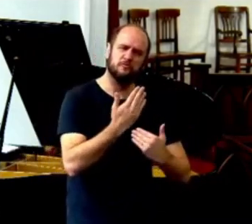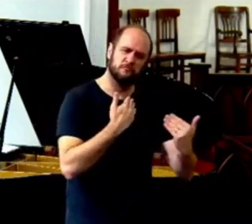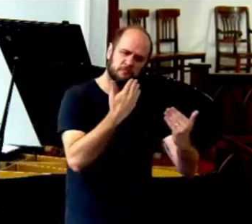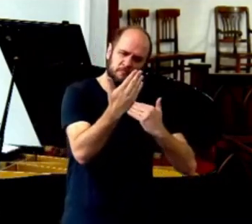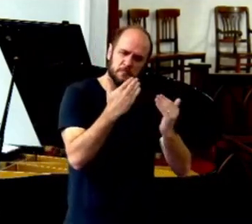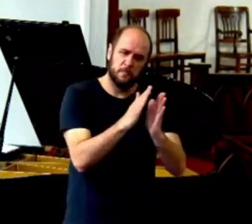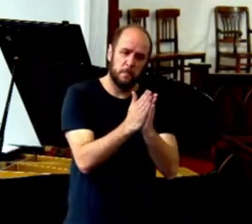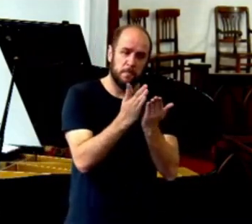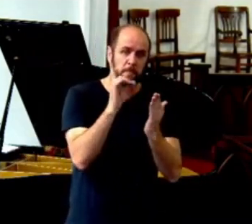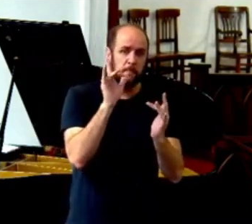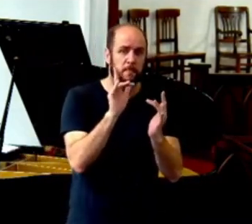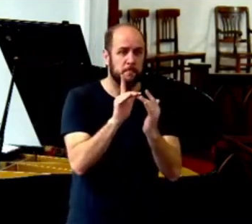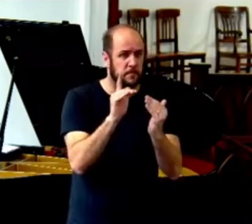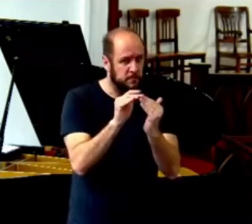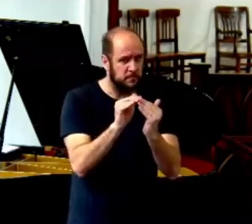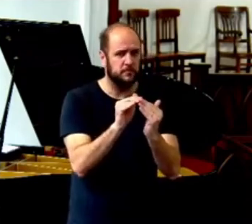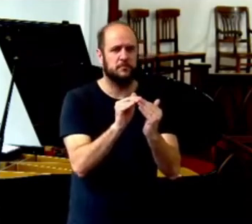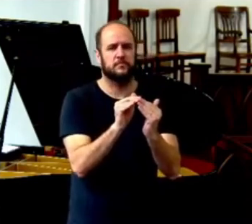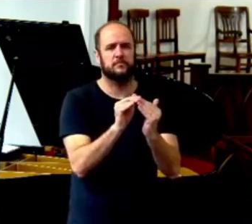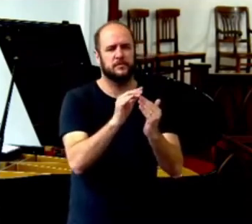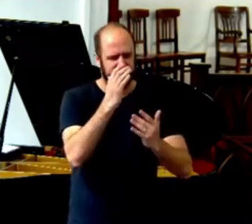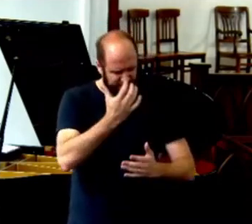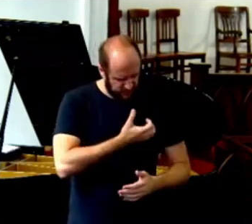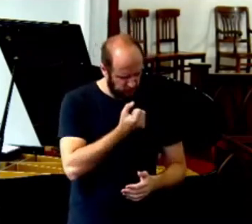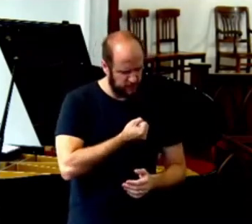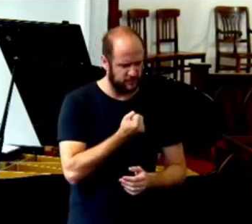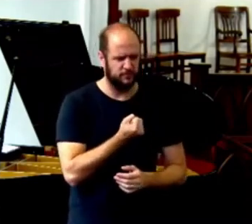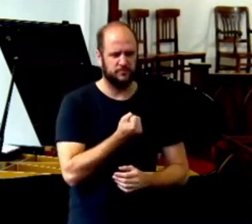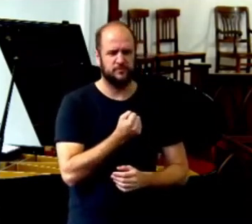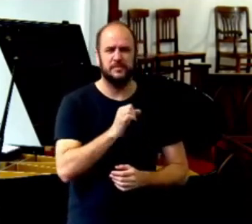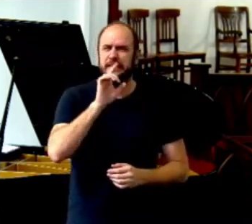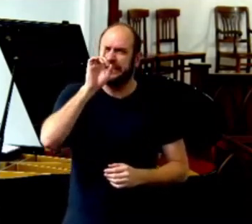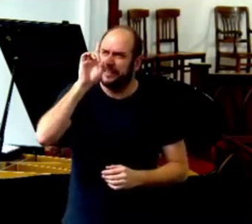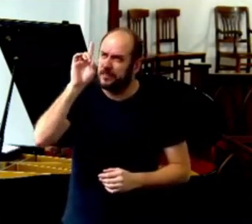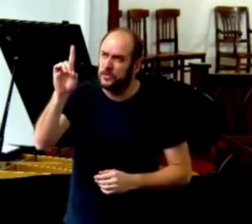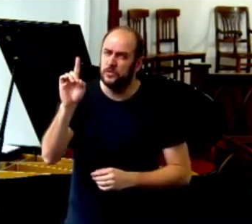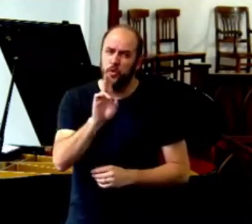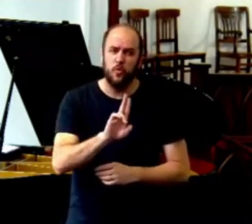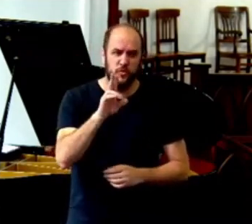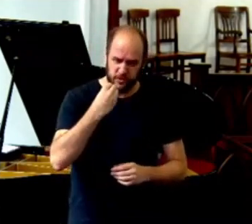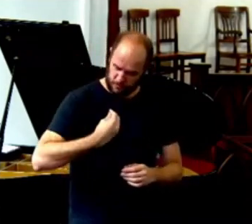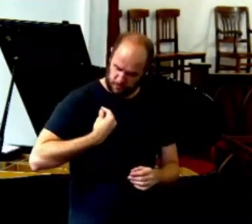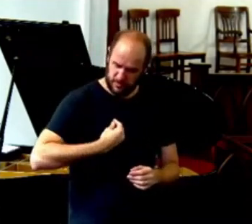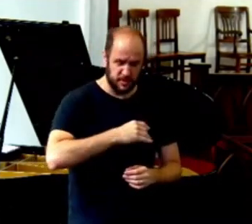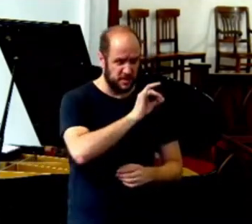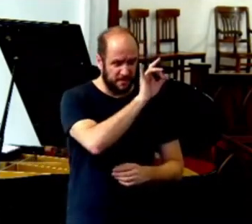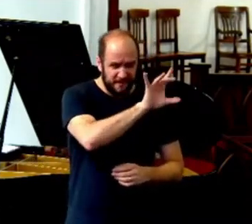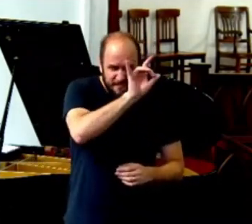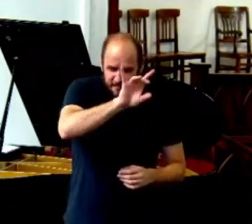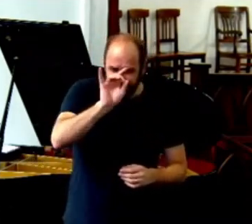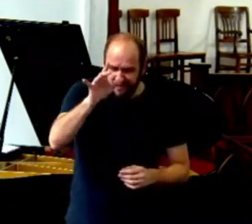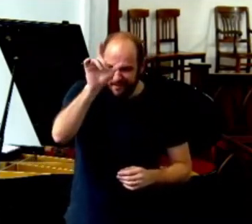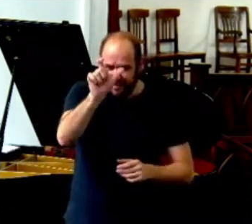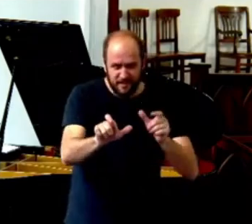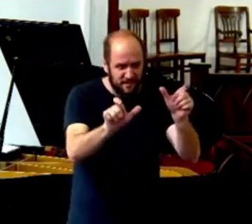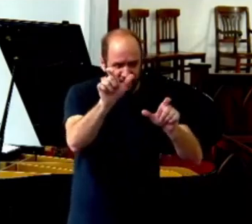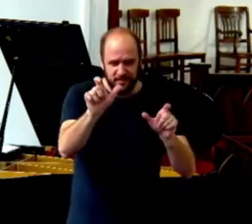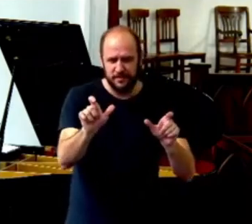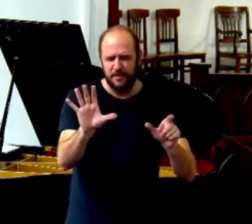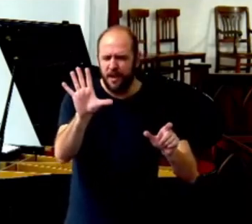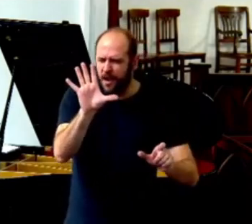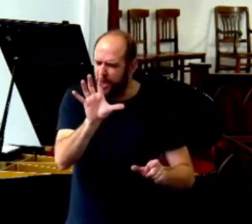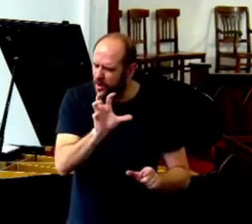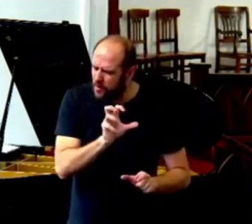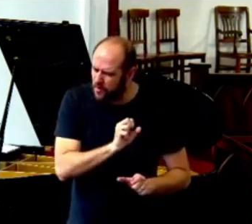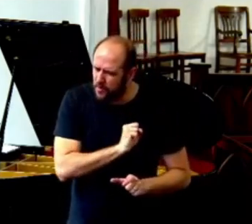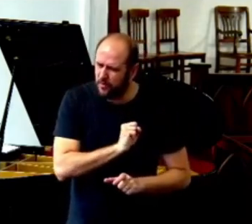relacionamentos bíblicos, redentivos. Que Deus use a tua vida com amor